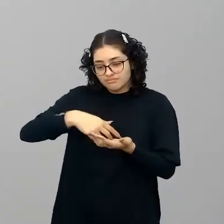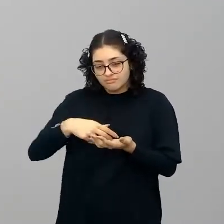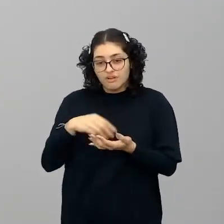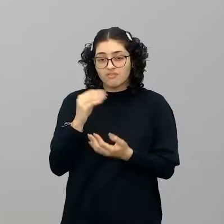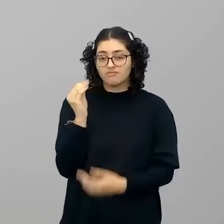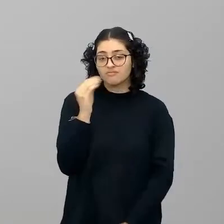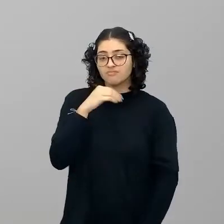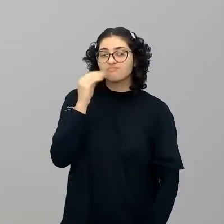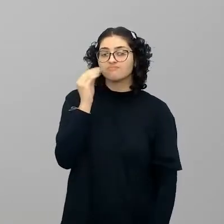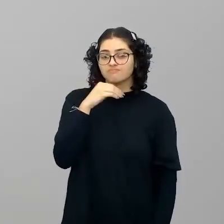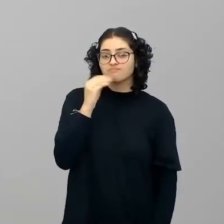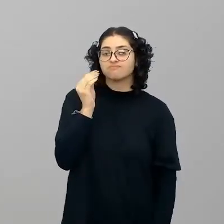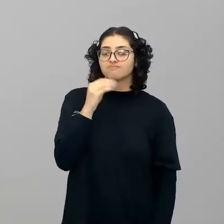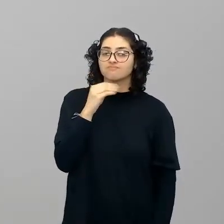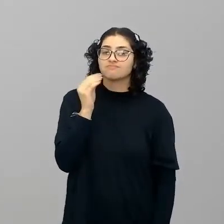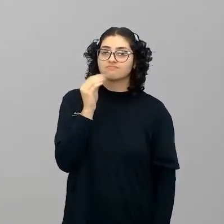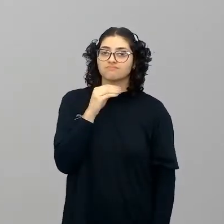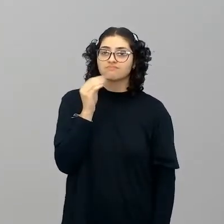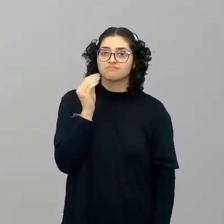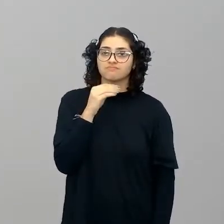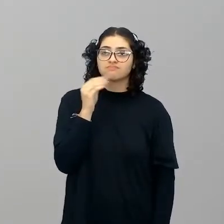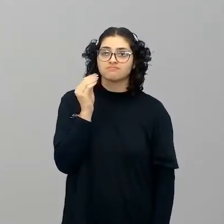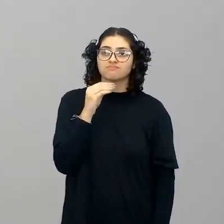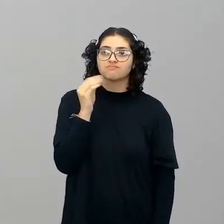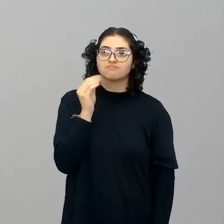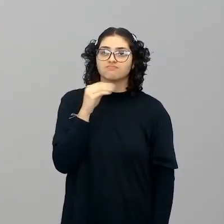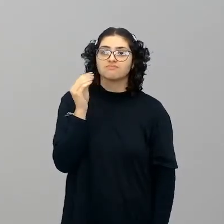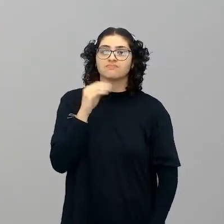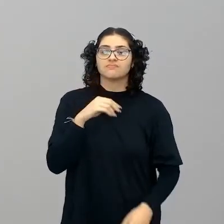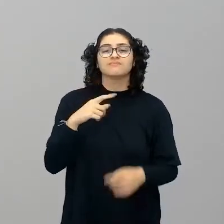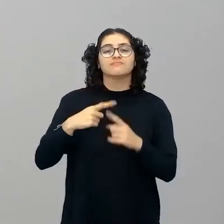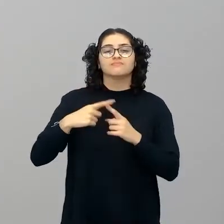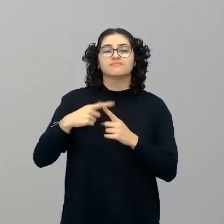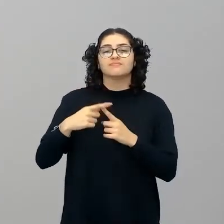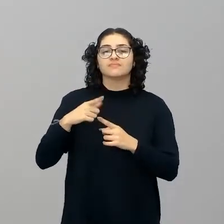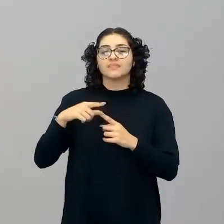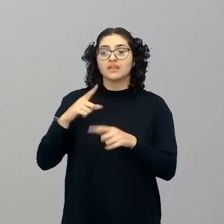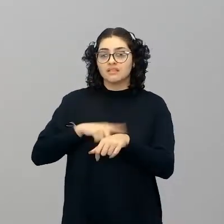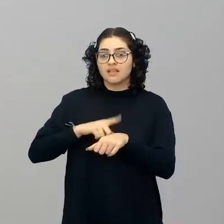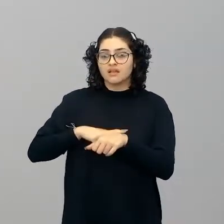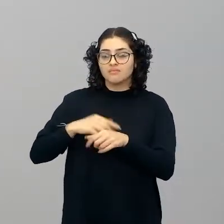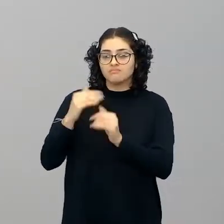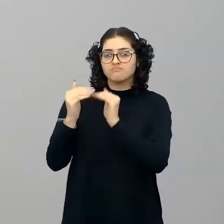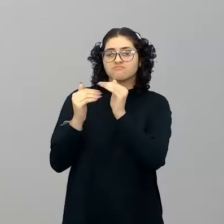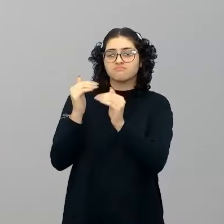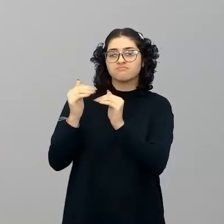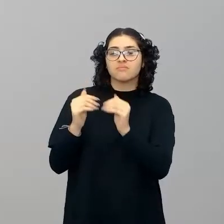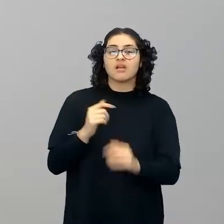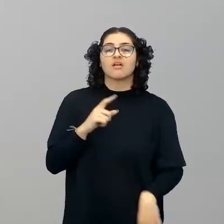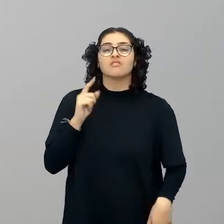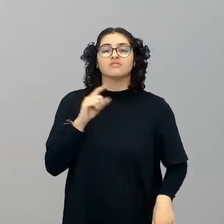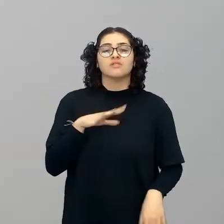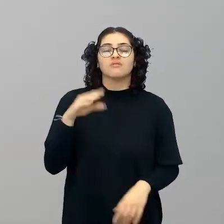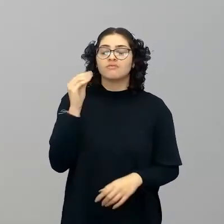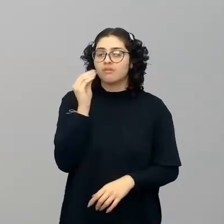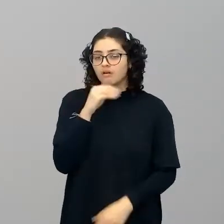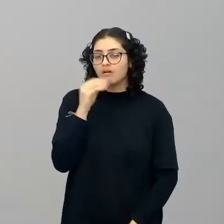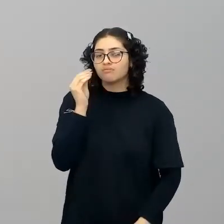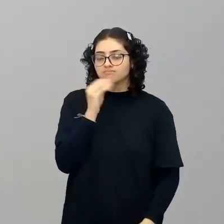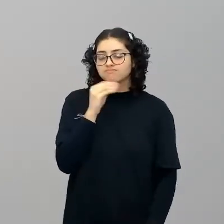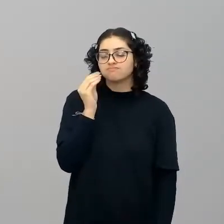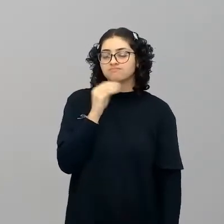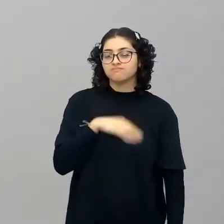mais fracos, né? Então, por isso uma doença progressiva, porque com o passar do tempo, os músculos vão ficando mais